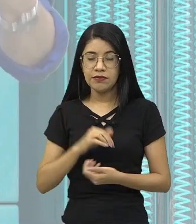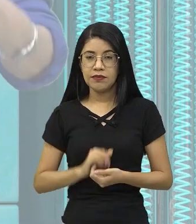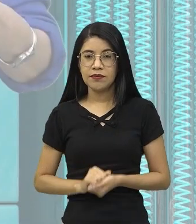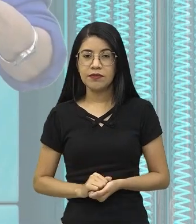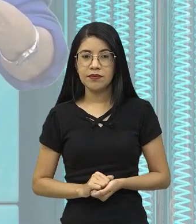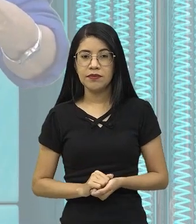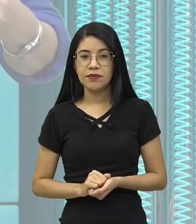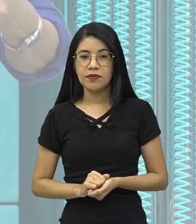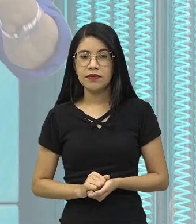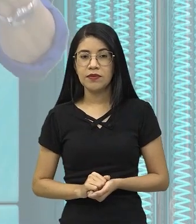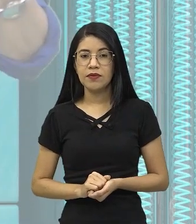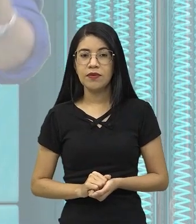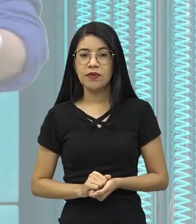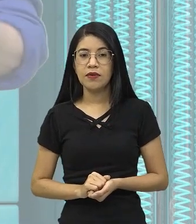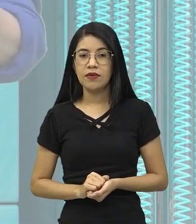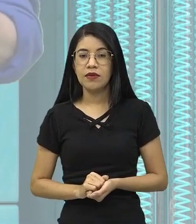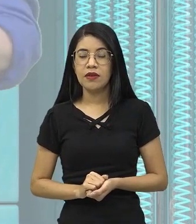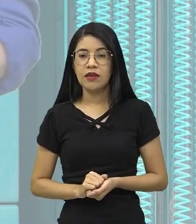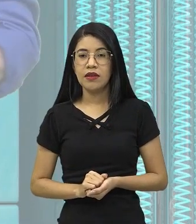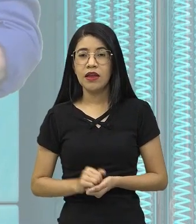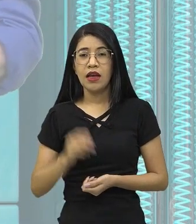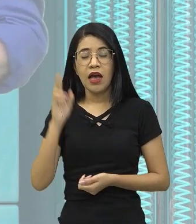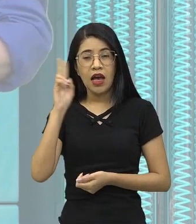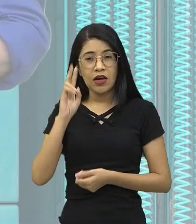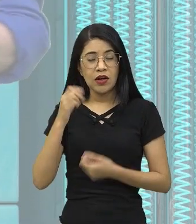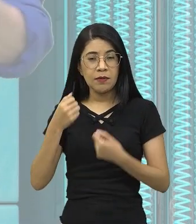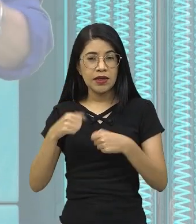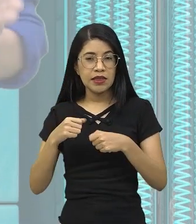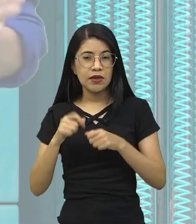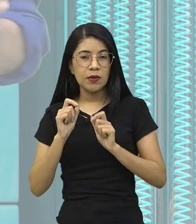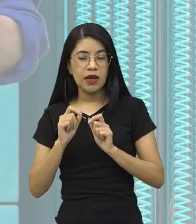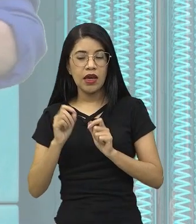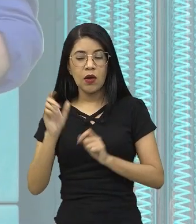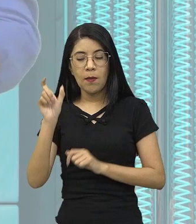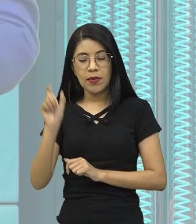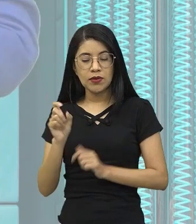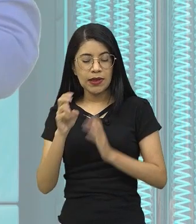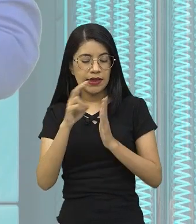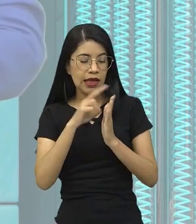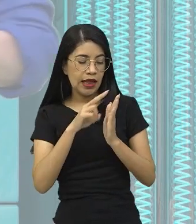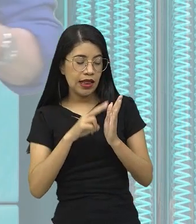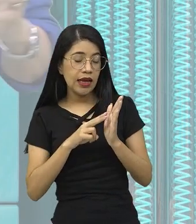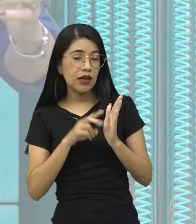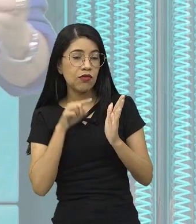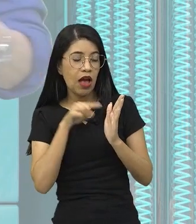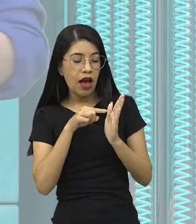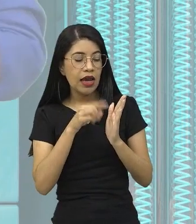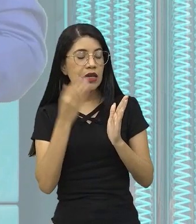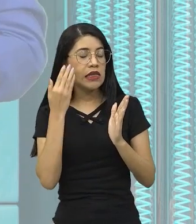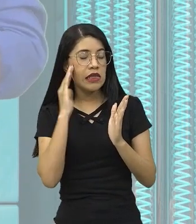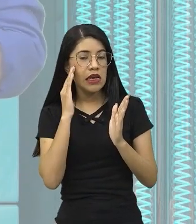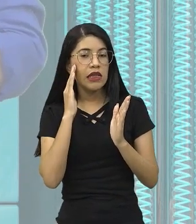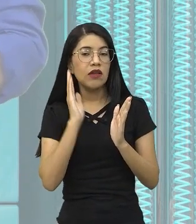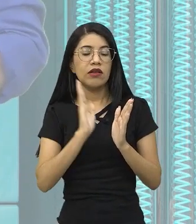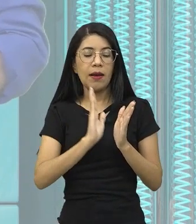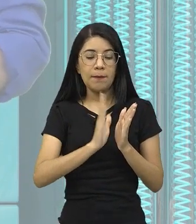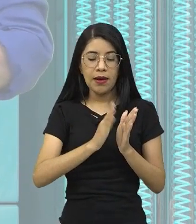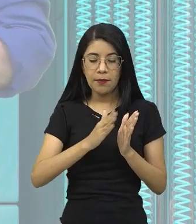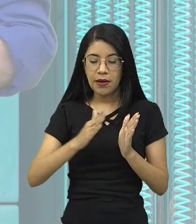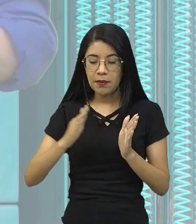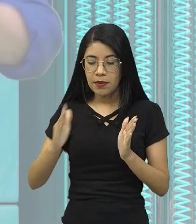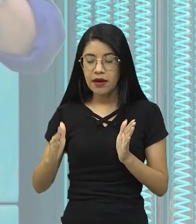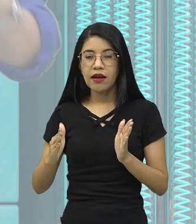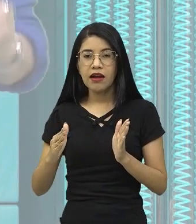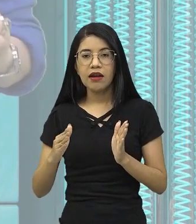A história deve permitir ao leitor que veja uma narrativa, uma sequência inteira